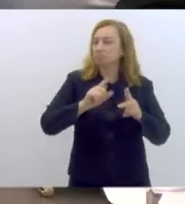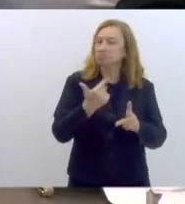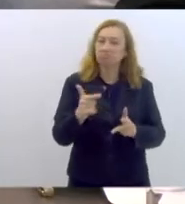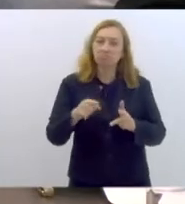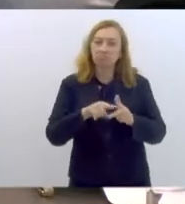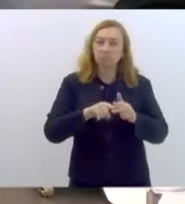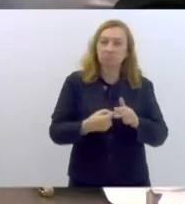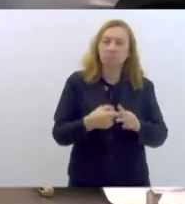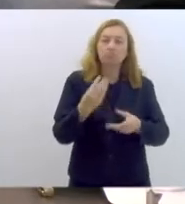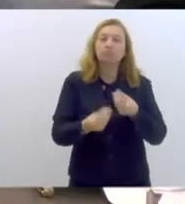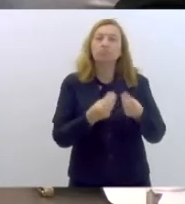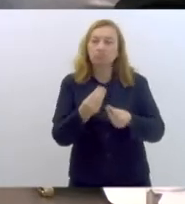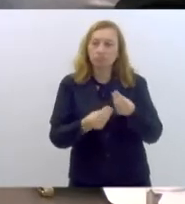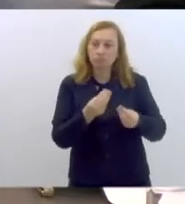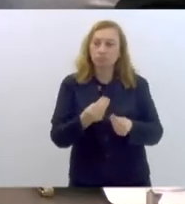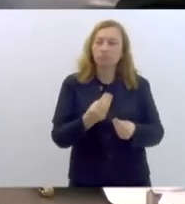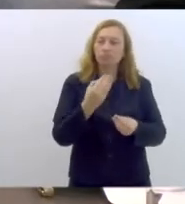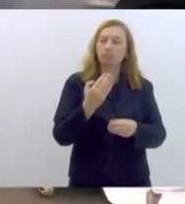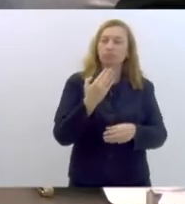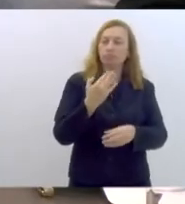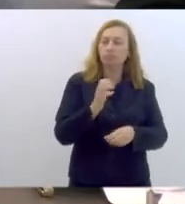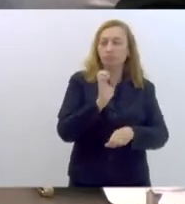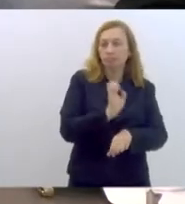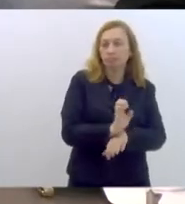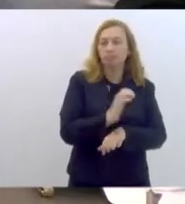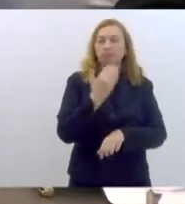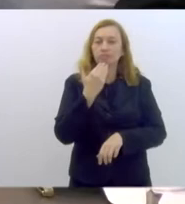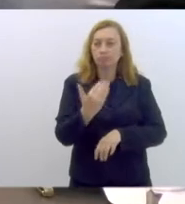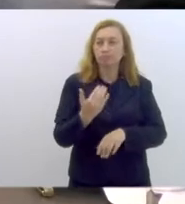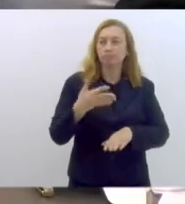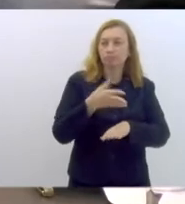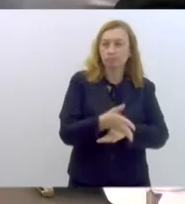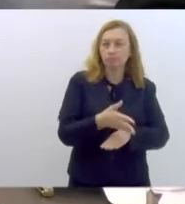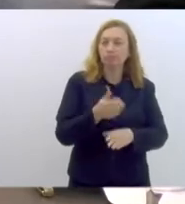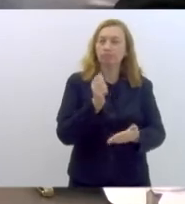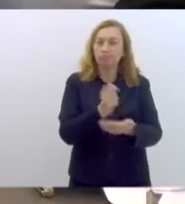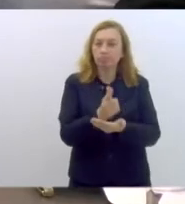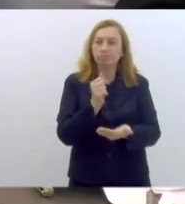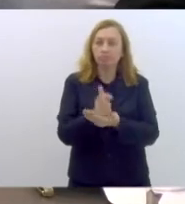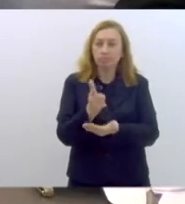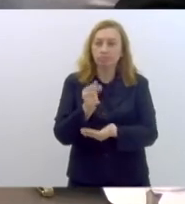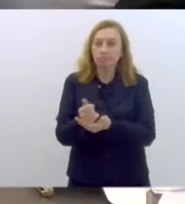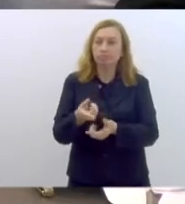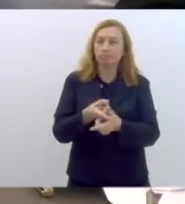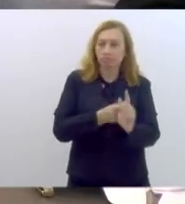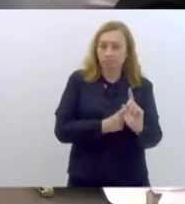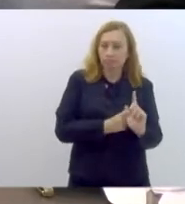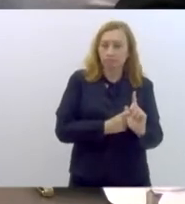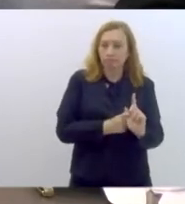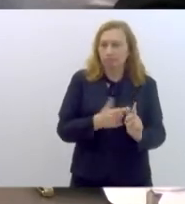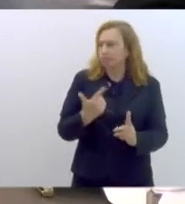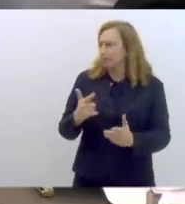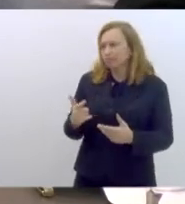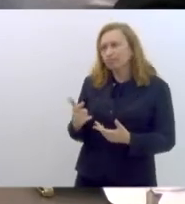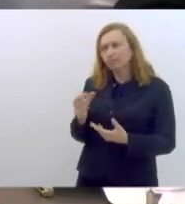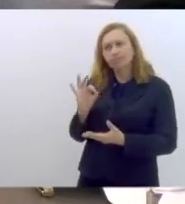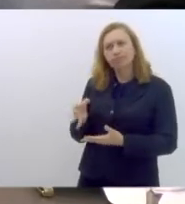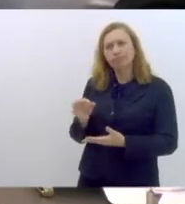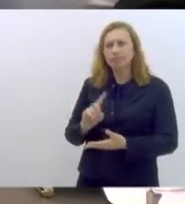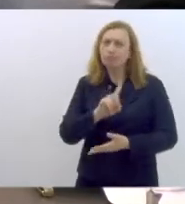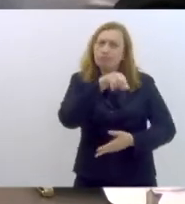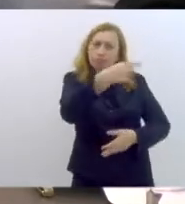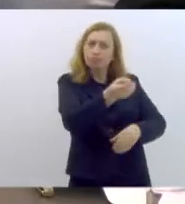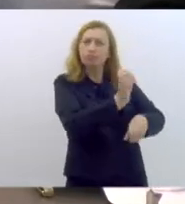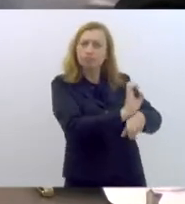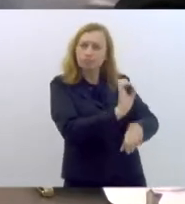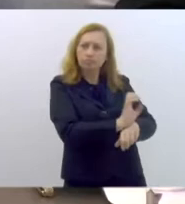não havia forma de como o Estado pedir para entrar. E, com isso, a gente continuava pagando dívida. E a gente falou, não está correto, porque os outros